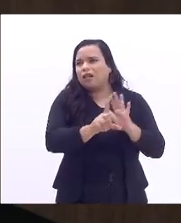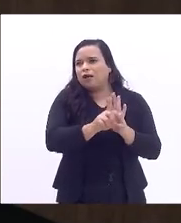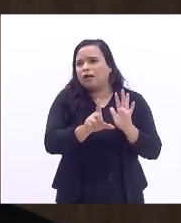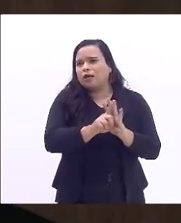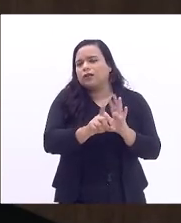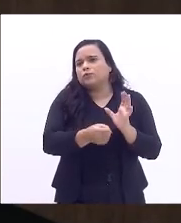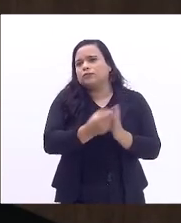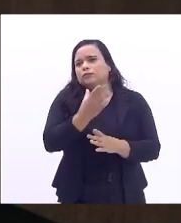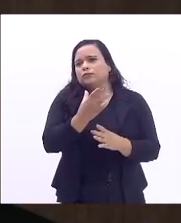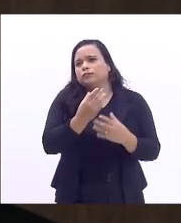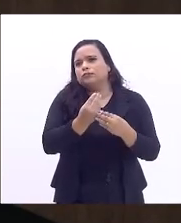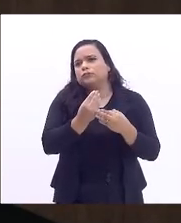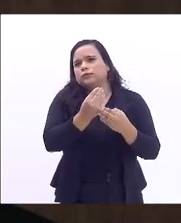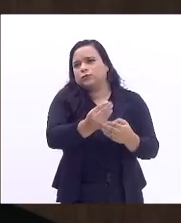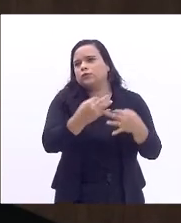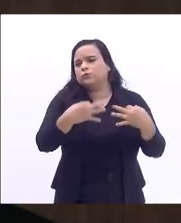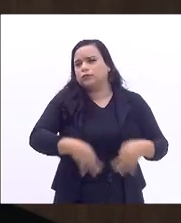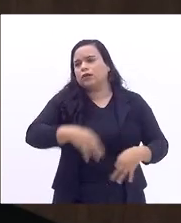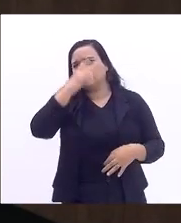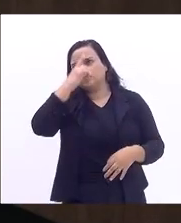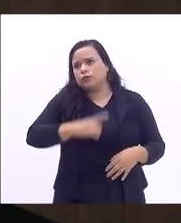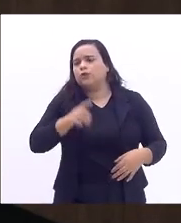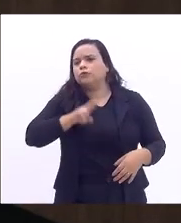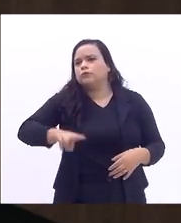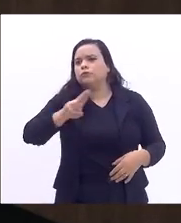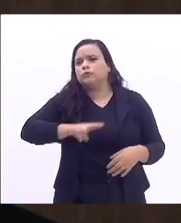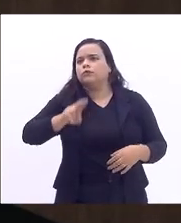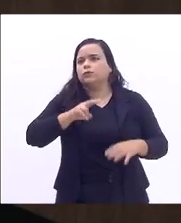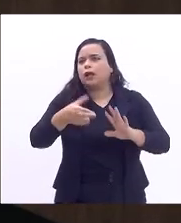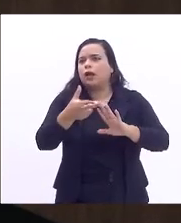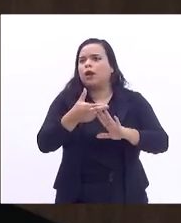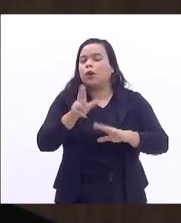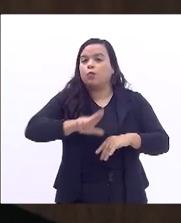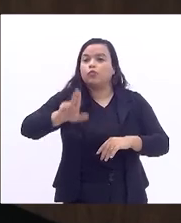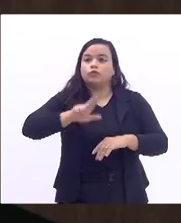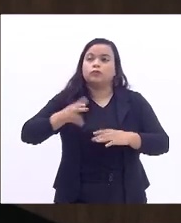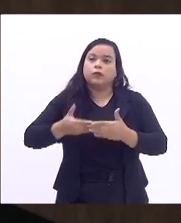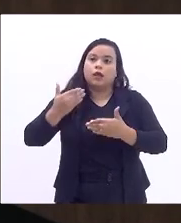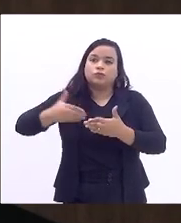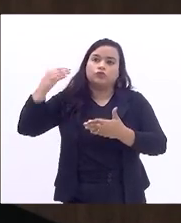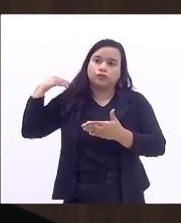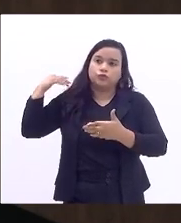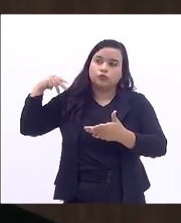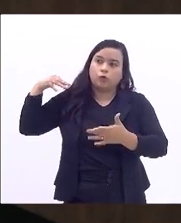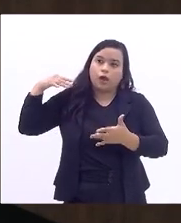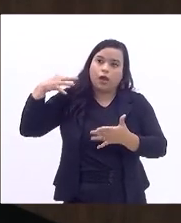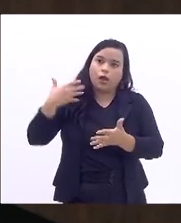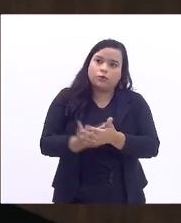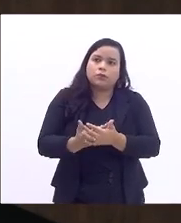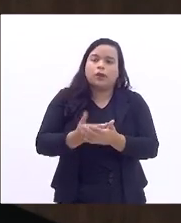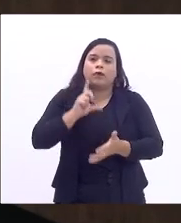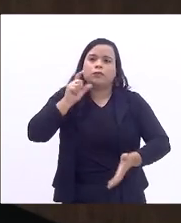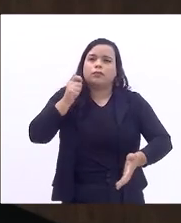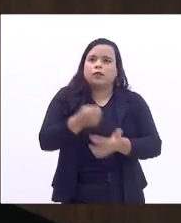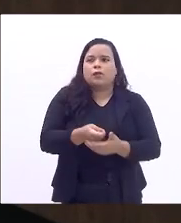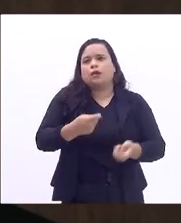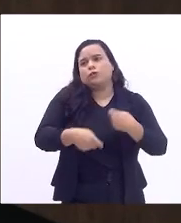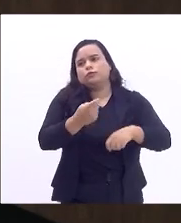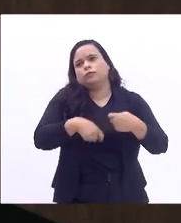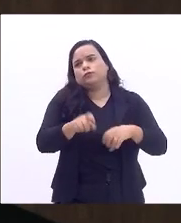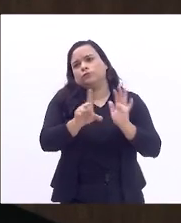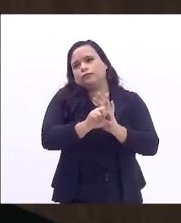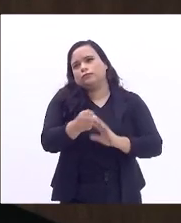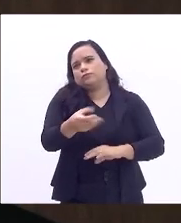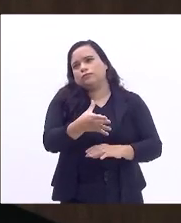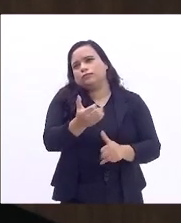sendo-lhe assegurado o direito a usufruir do regime antigo até que ele venha decisão administrativa